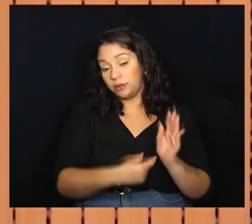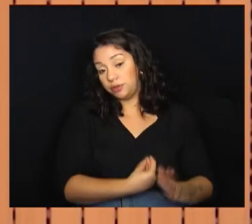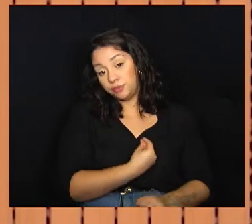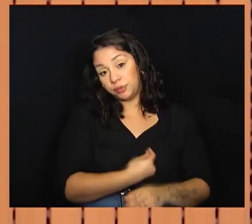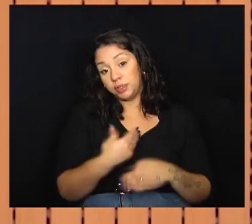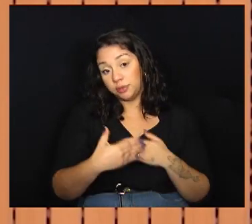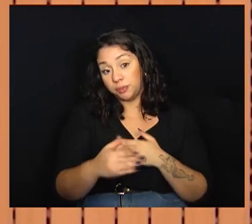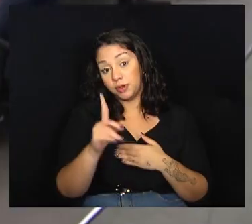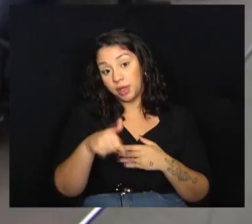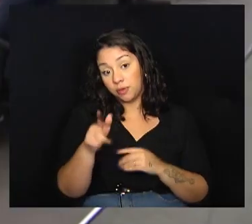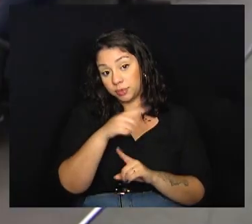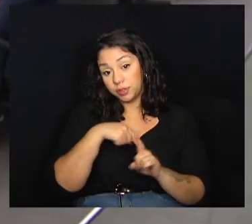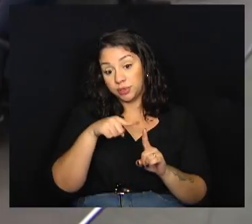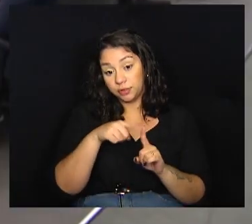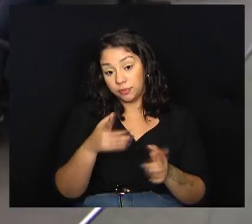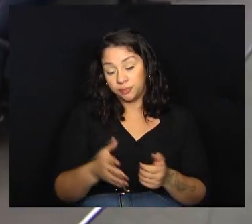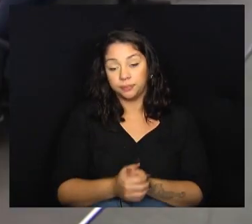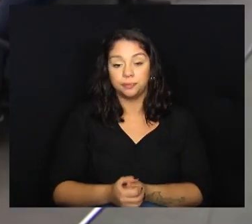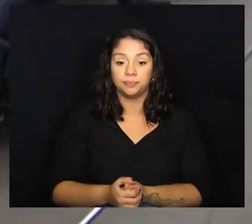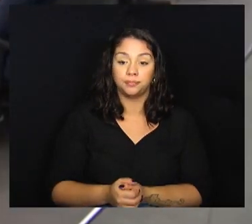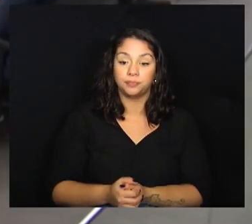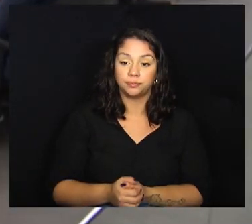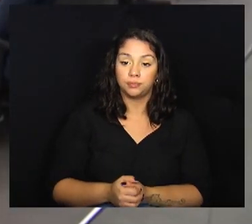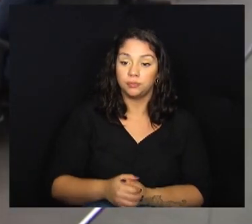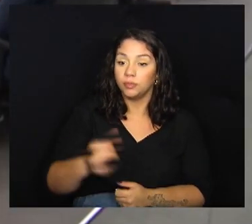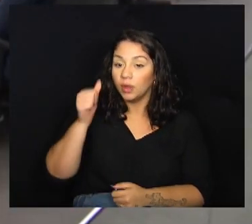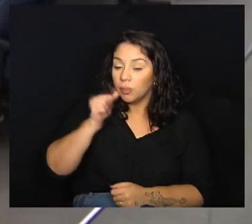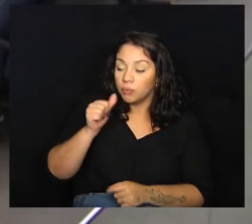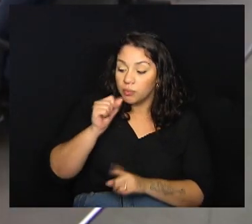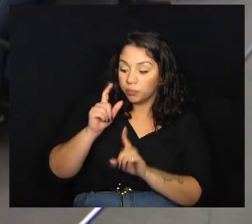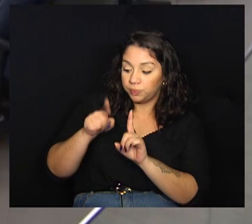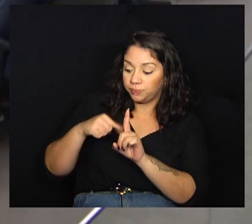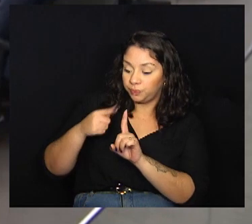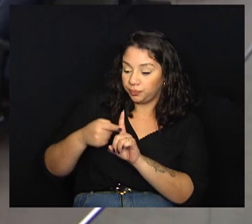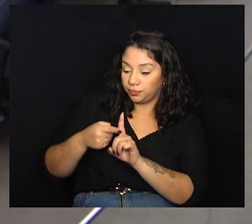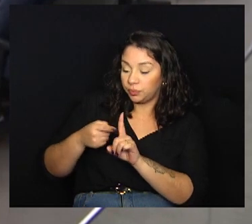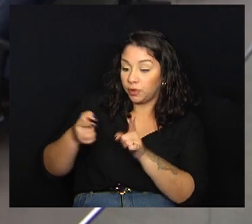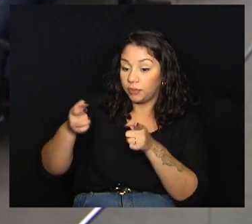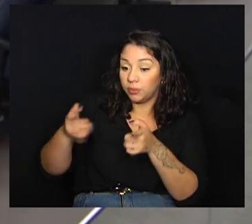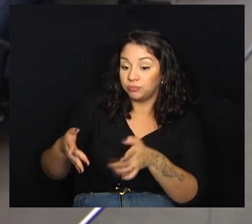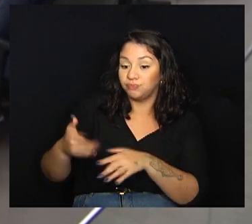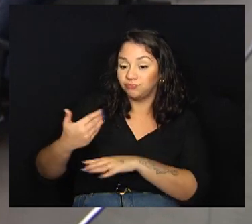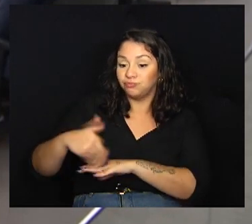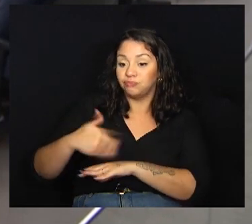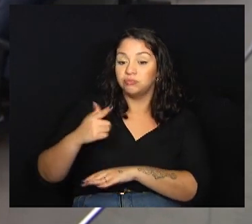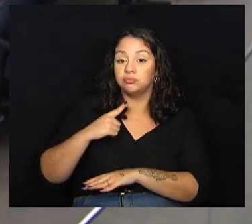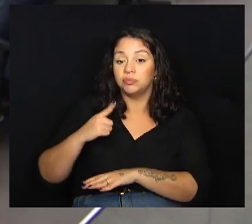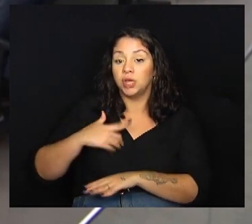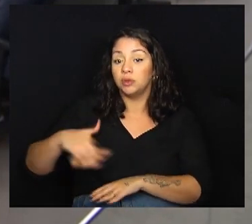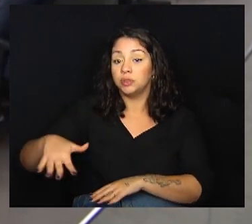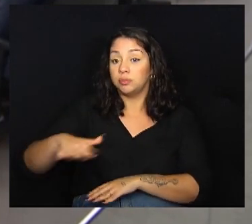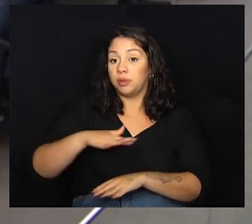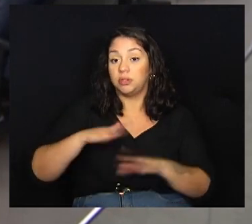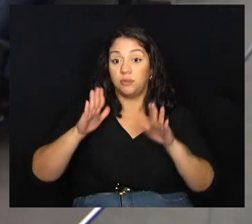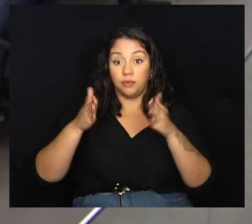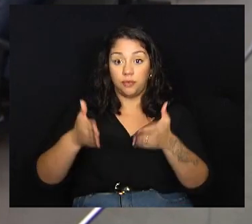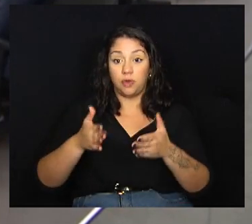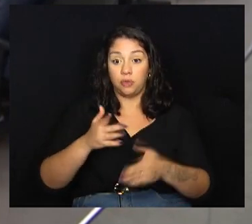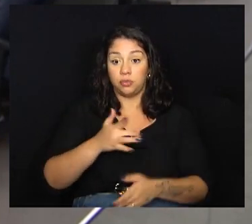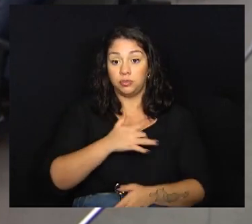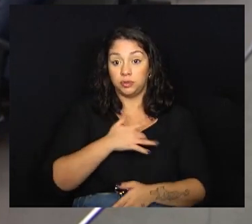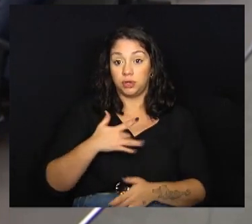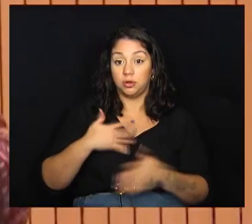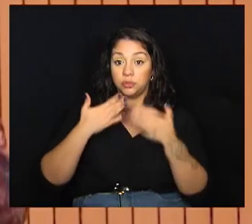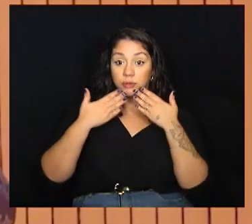o nosso objetivo. As mulheres grávidas em situação de rua contam com um espaço dedicado à sua saúde na Casa